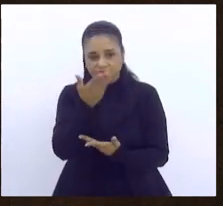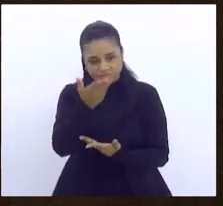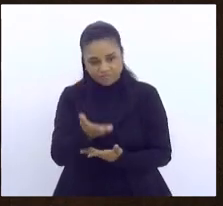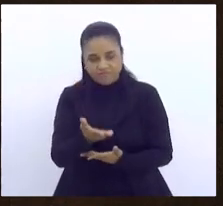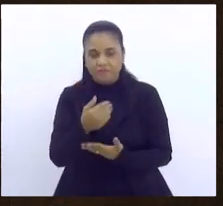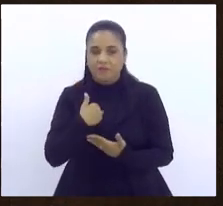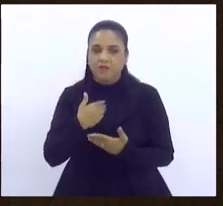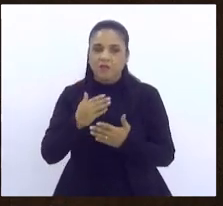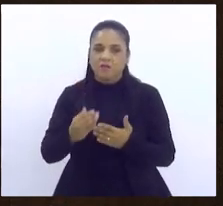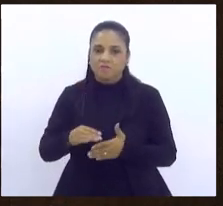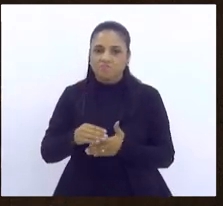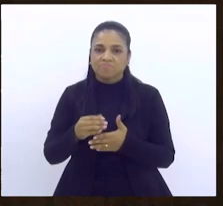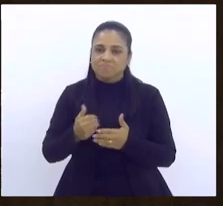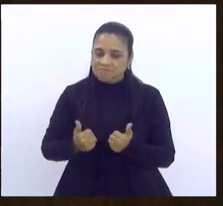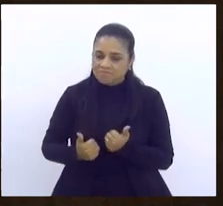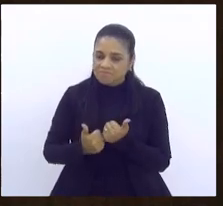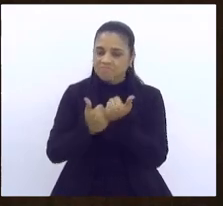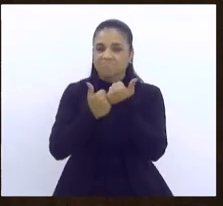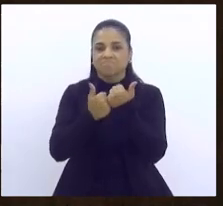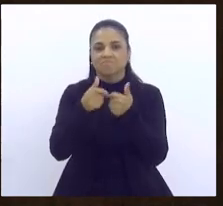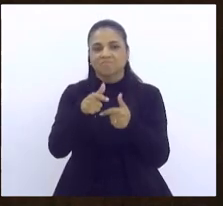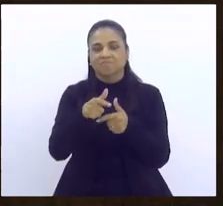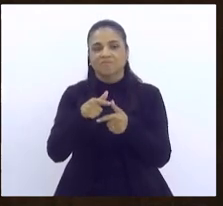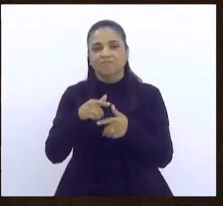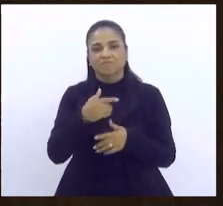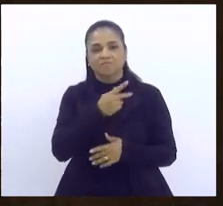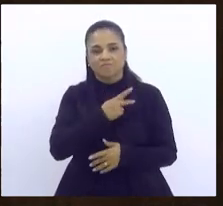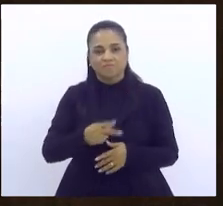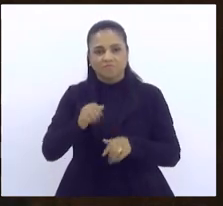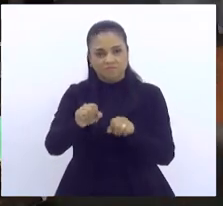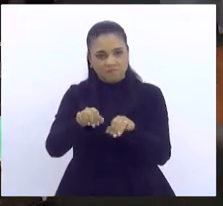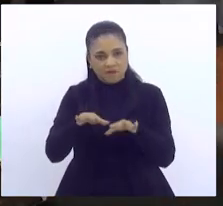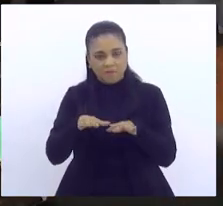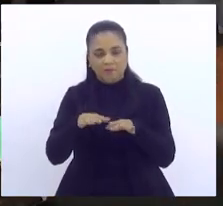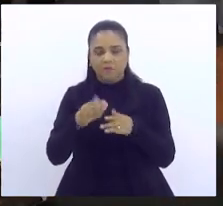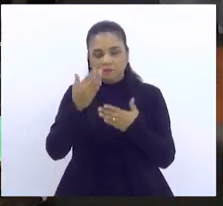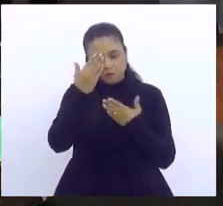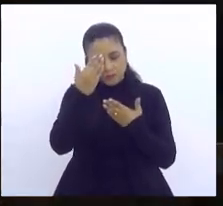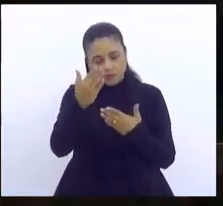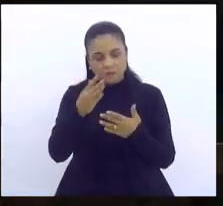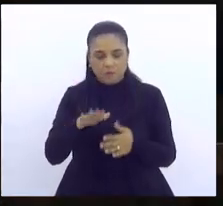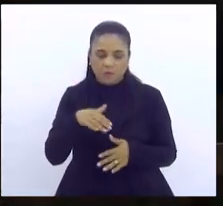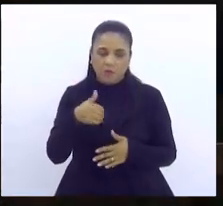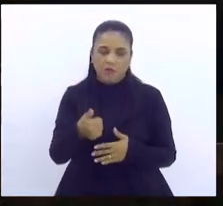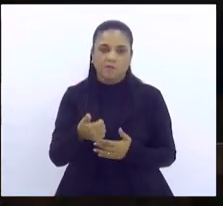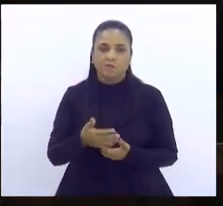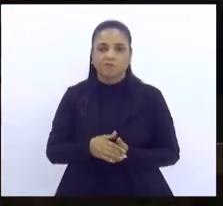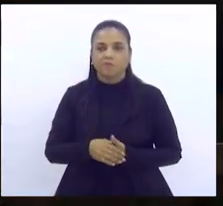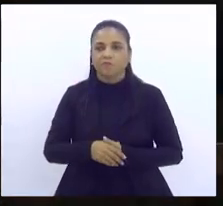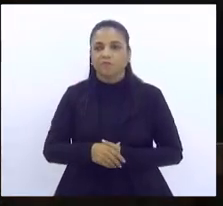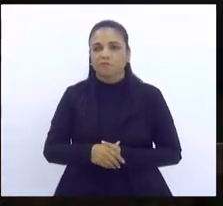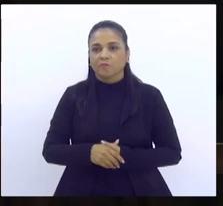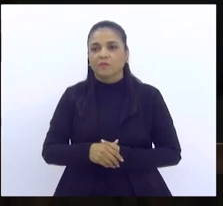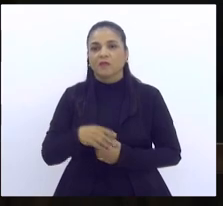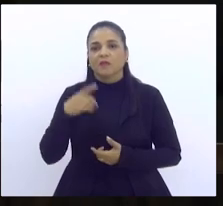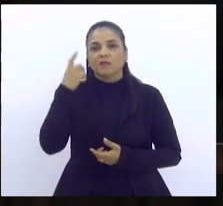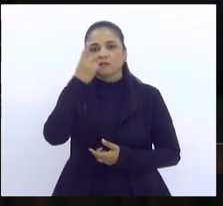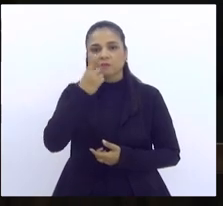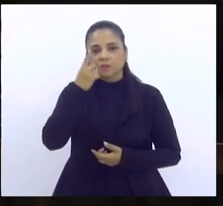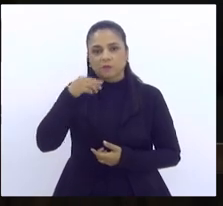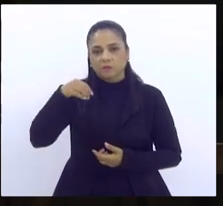liderar o Parlamento, para a gente poder minorar essas contradições. Muito obrigado. Obrigado, Vossa Excelência. Deputado